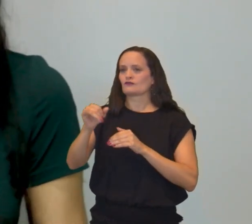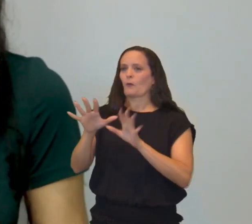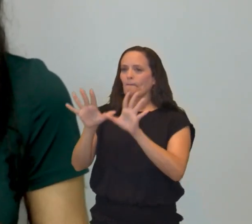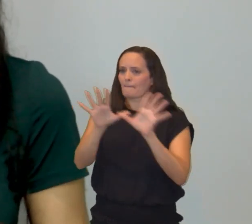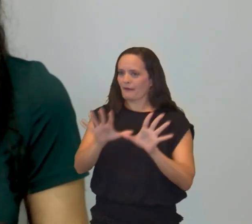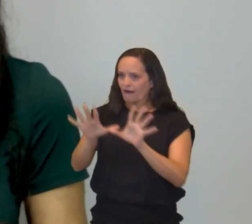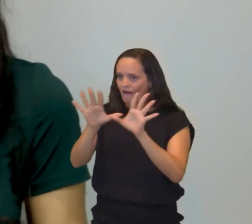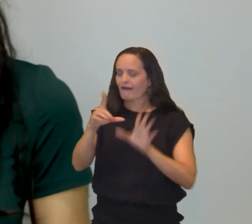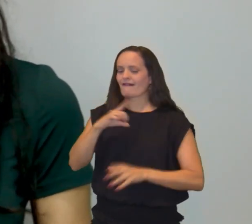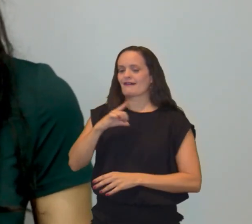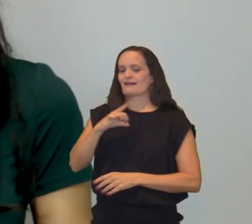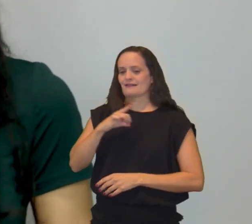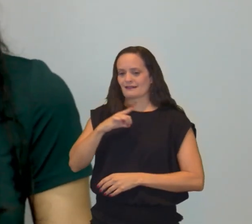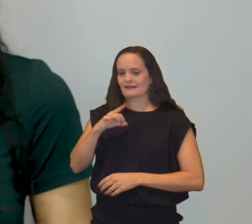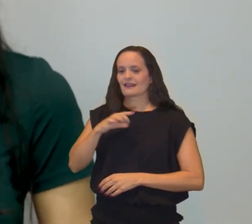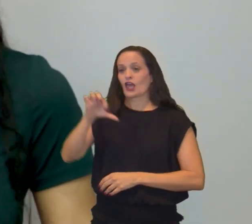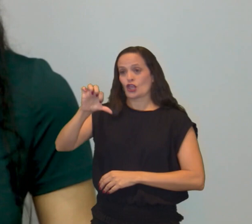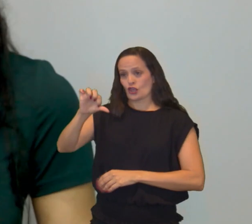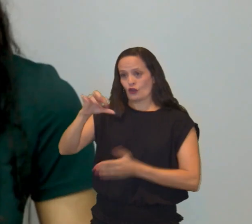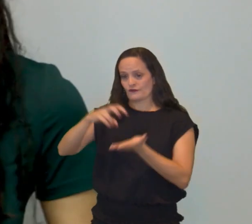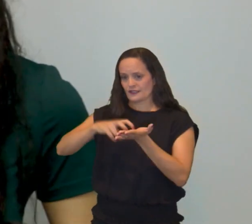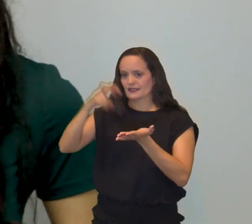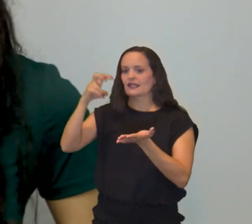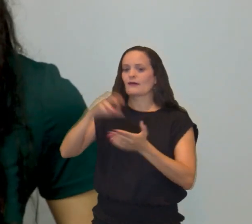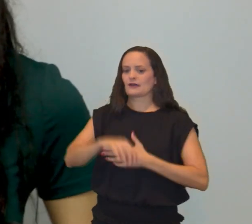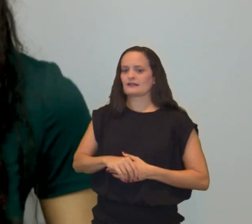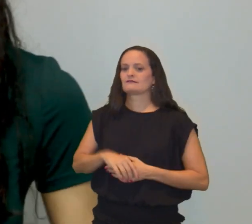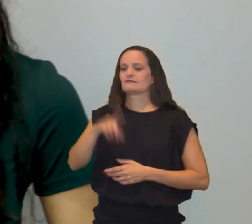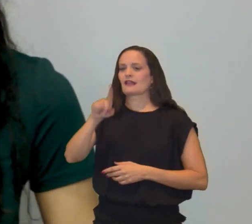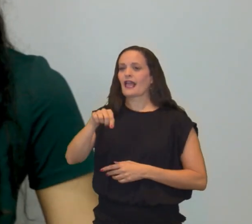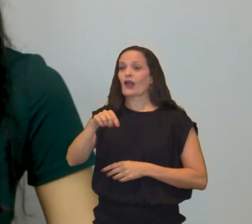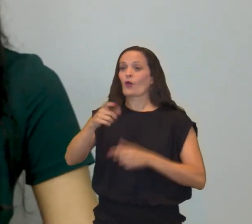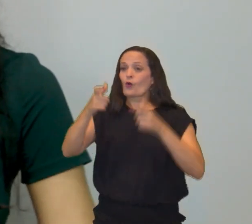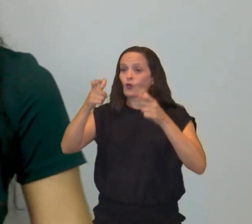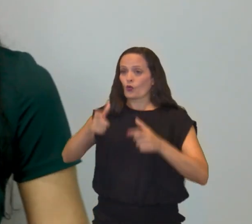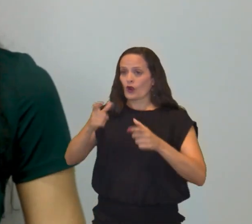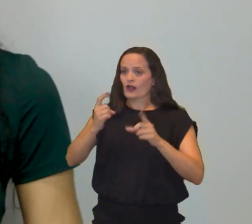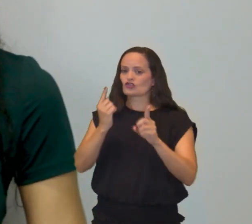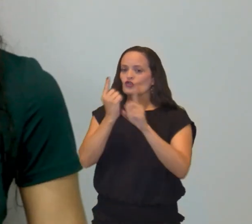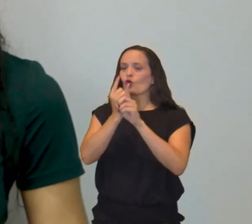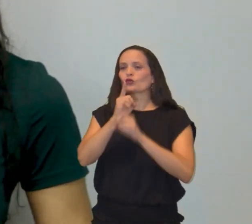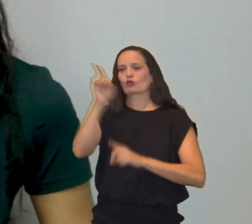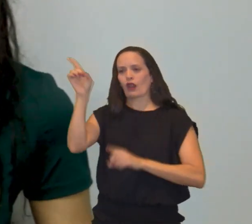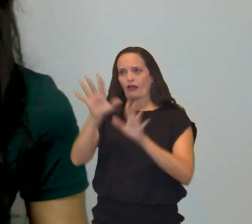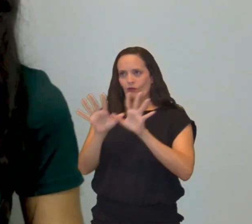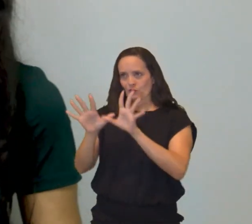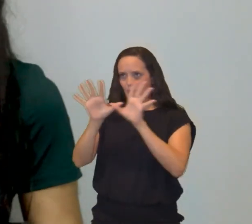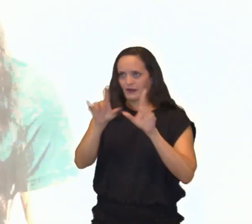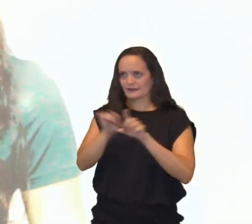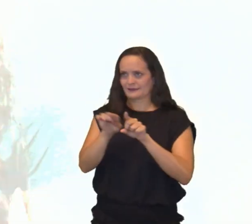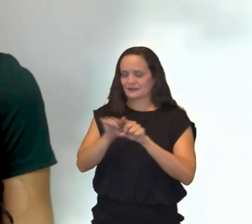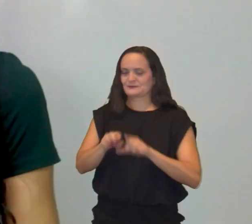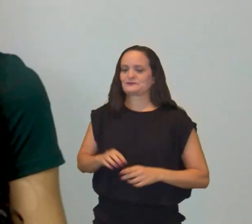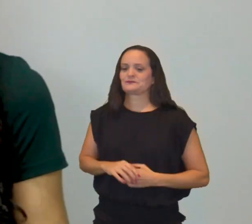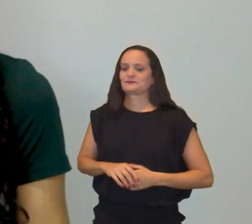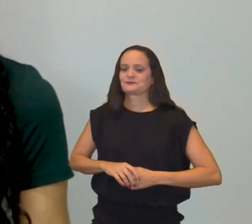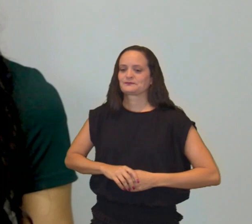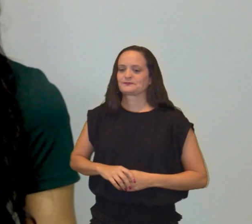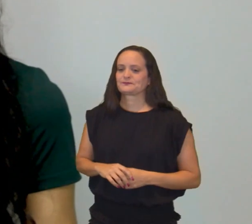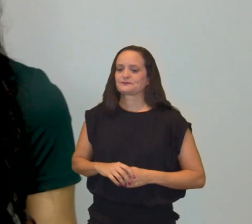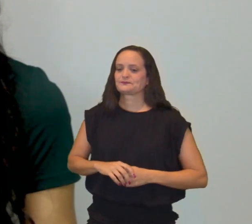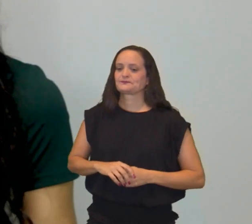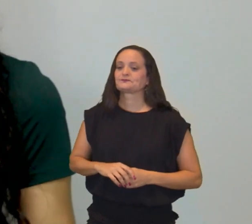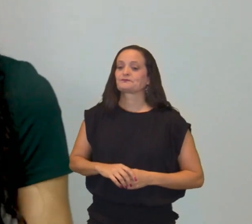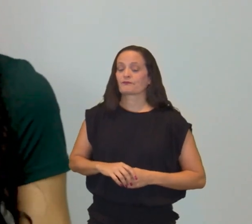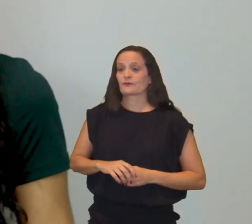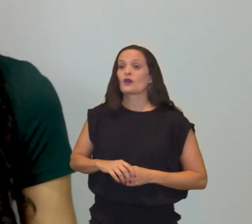juntos evangelizarmos no Parque da Cidade. O ponto de encontro será no estacionamento 10. Vem com a gente no Evangeliza Memo. O Ministério